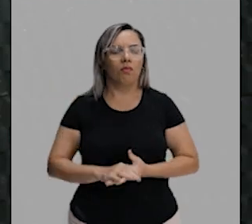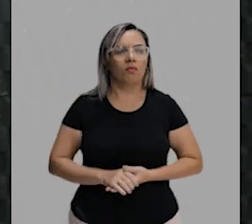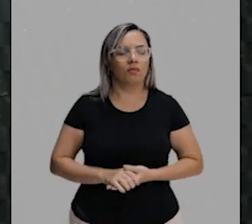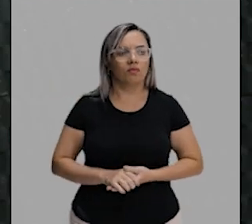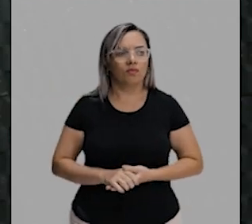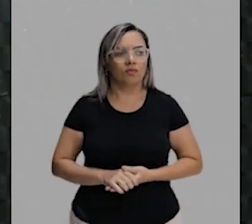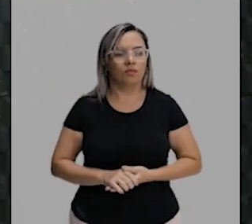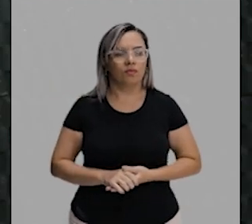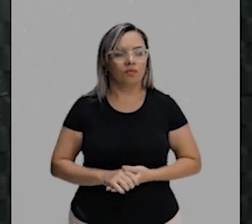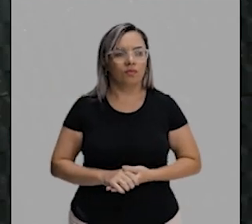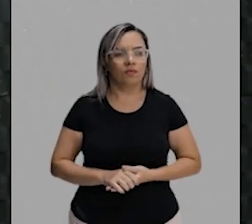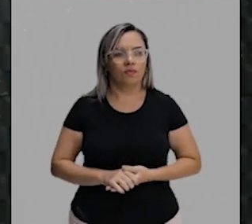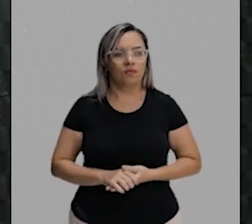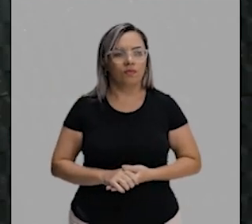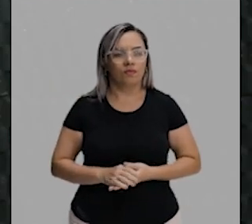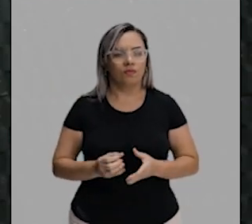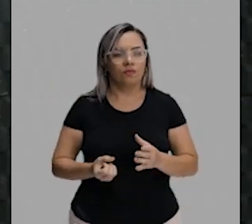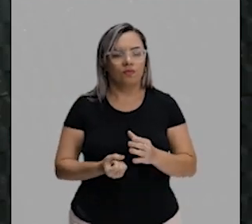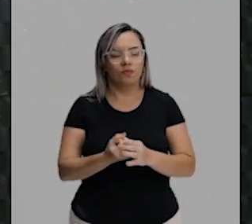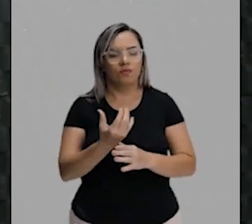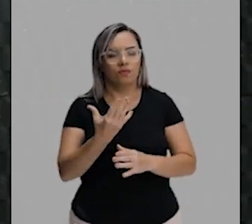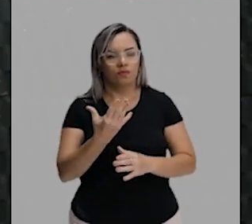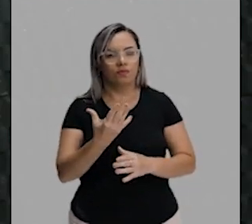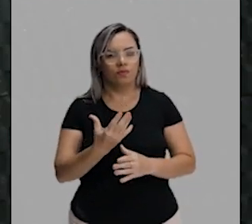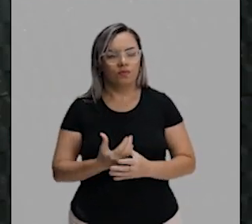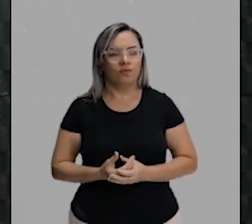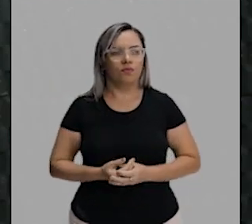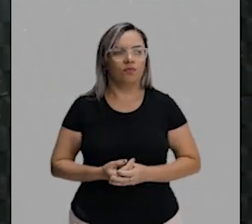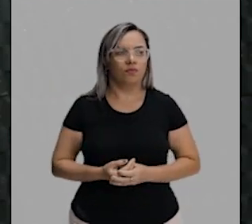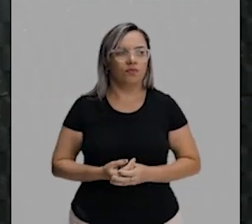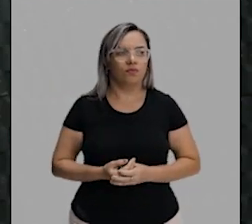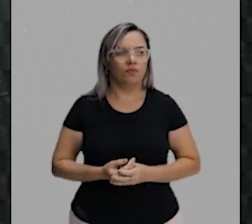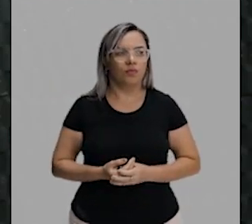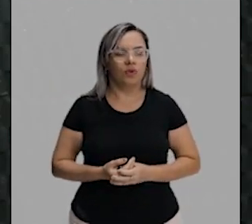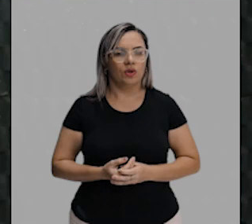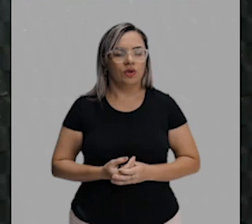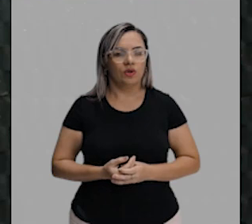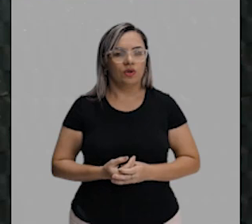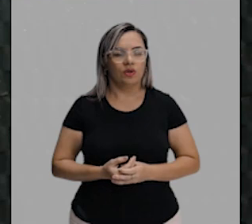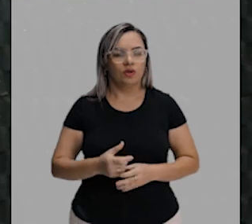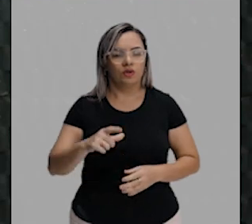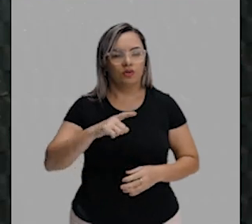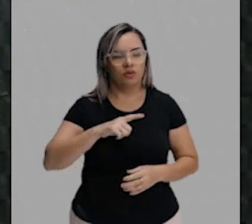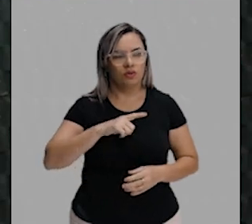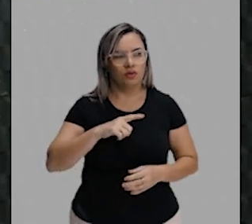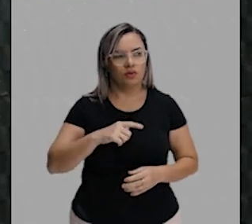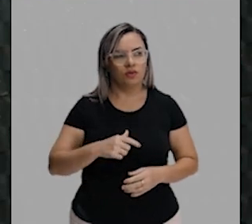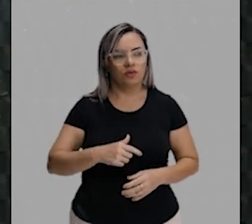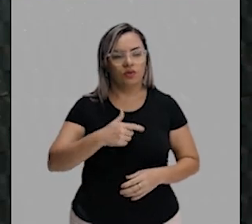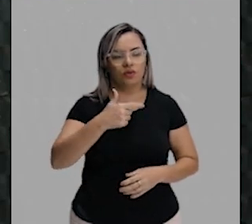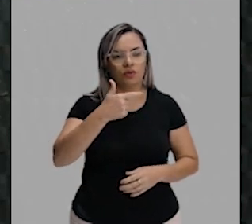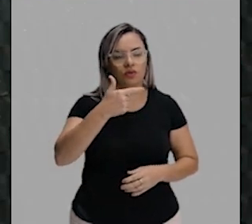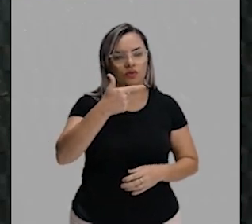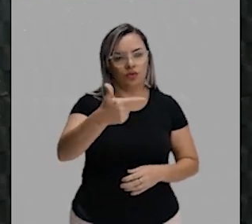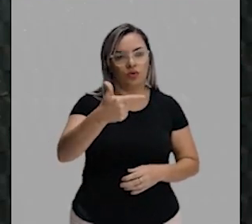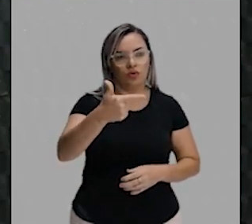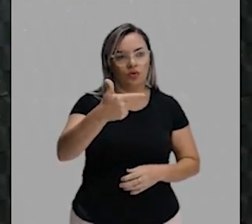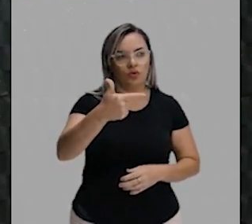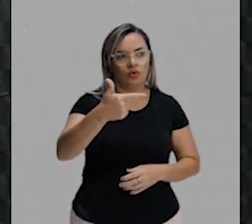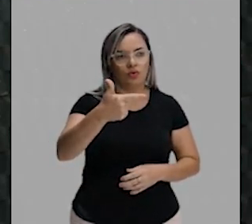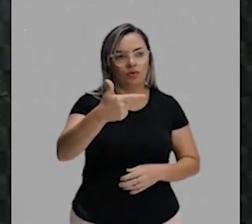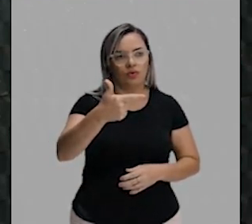genótipos que estão sendo gerados. De 4 genótipos, 2 serão de qual